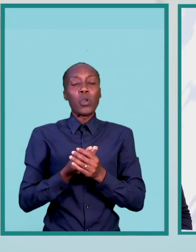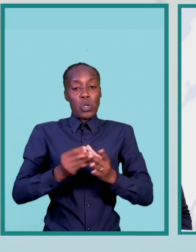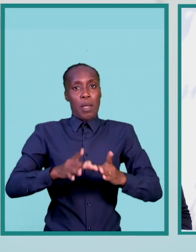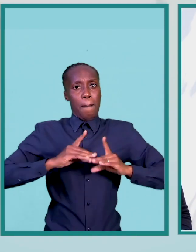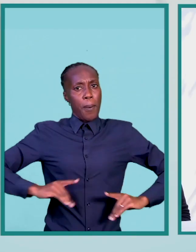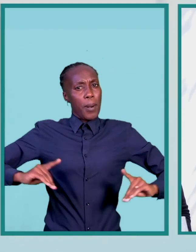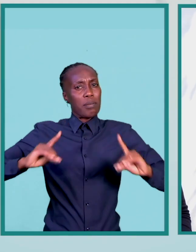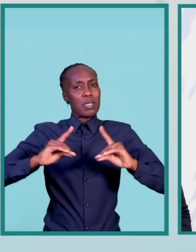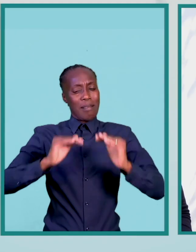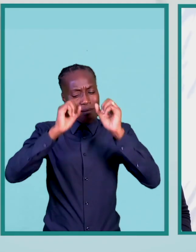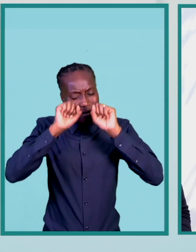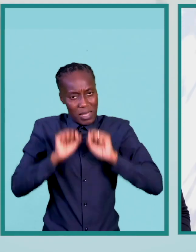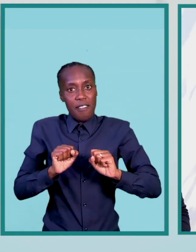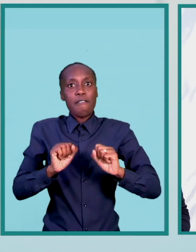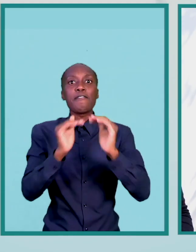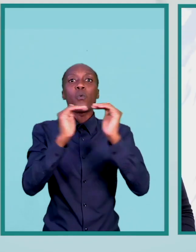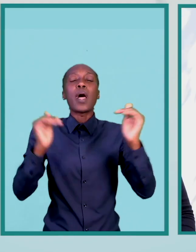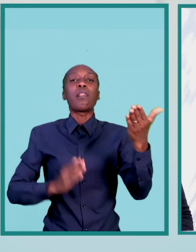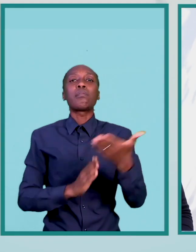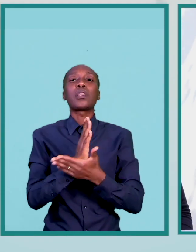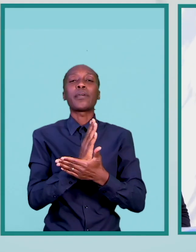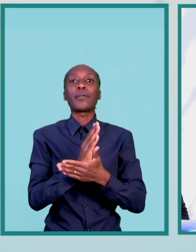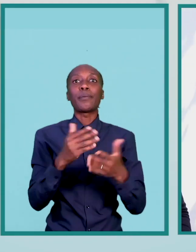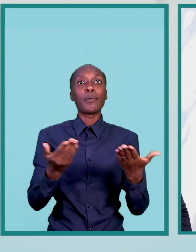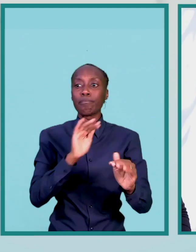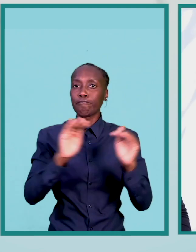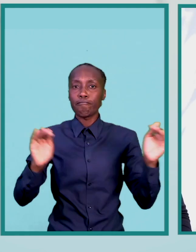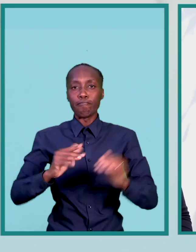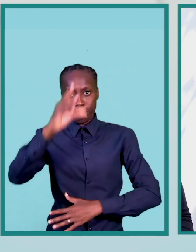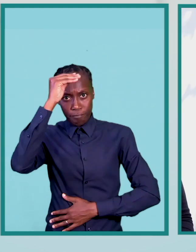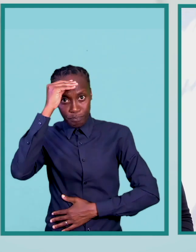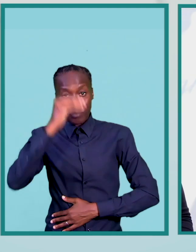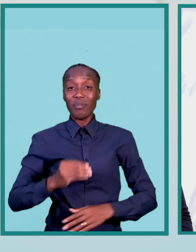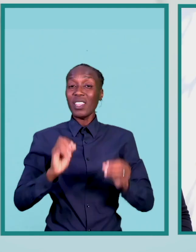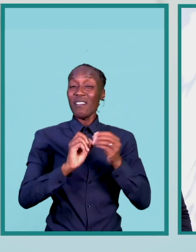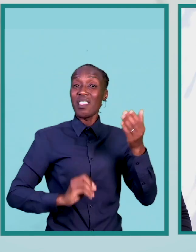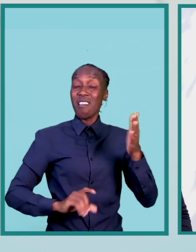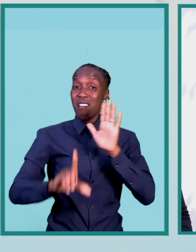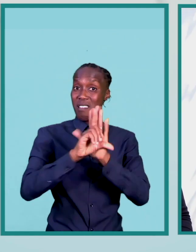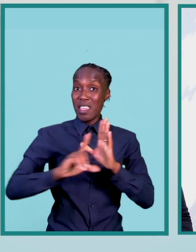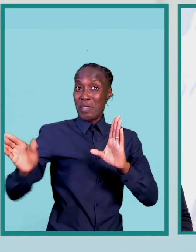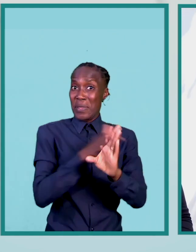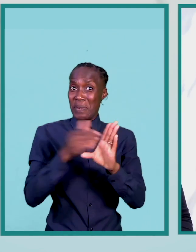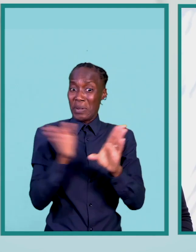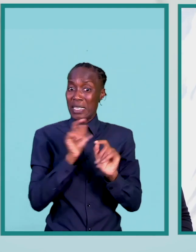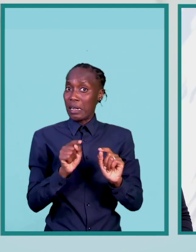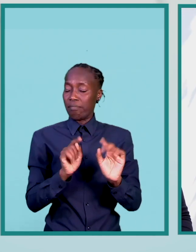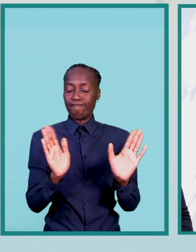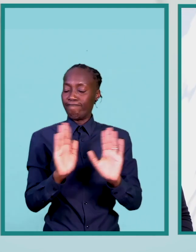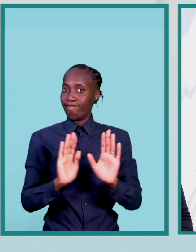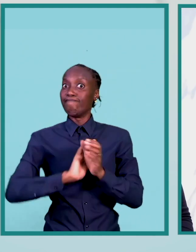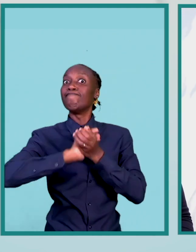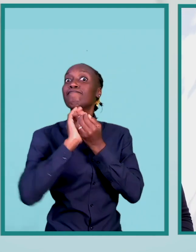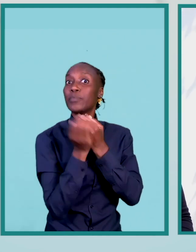que todos nós somos cidadãos e temos os mesmos direitos. Percebe? Temos a própria lei da violência doméstica, que é uma